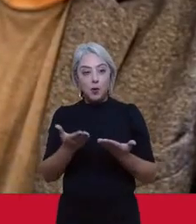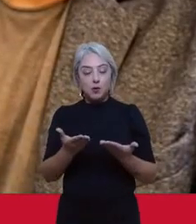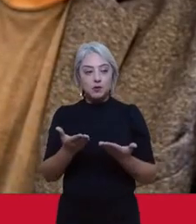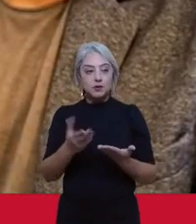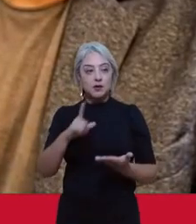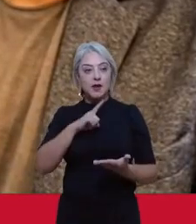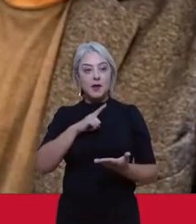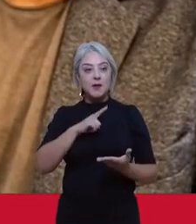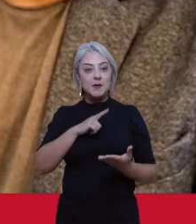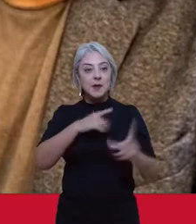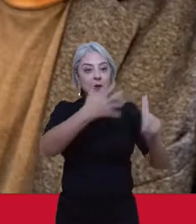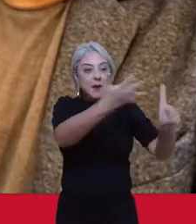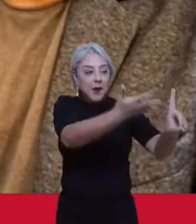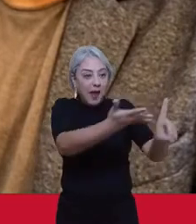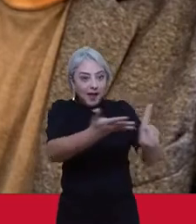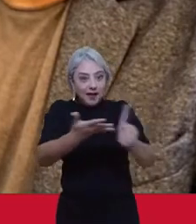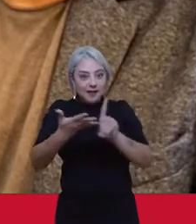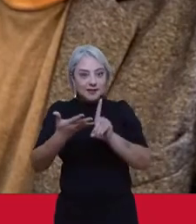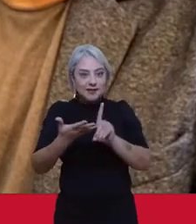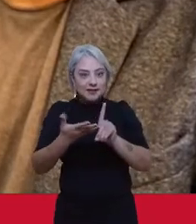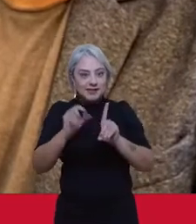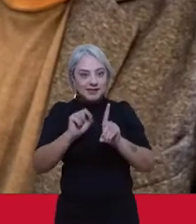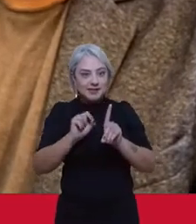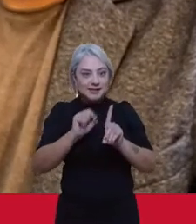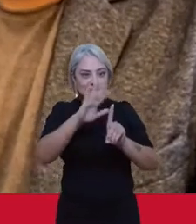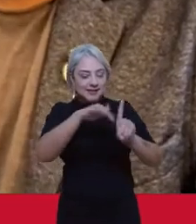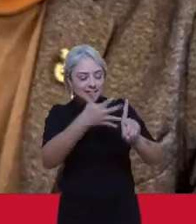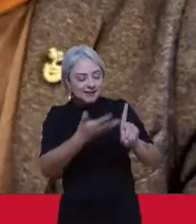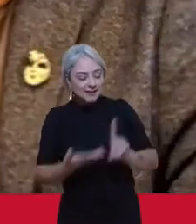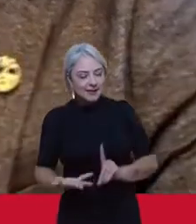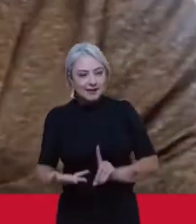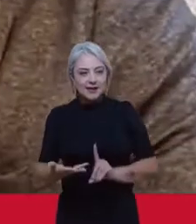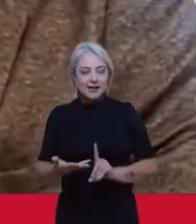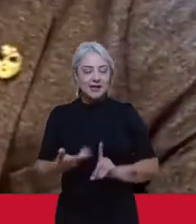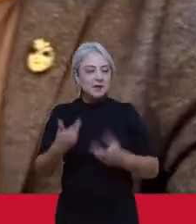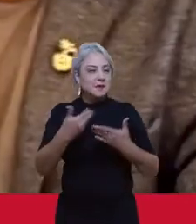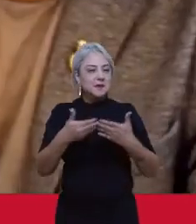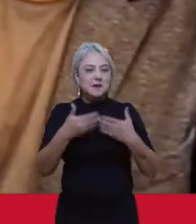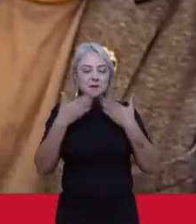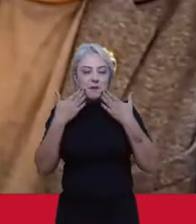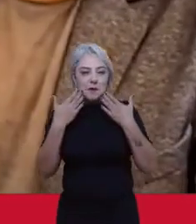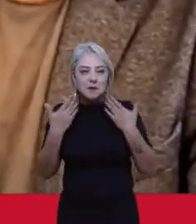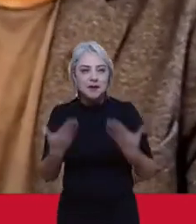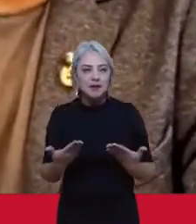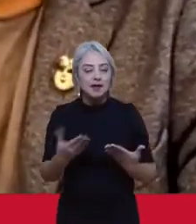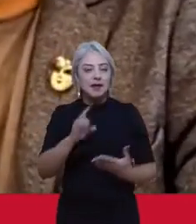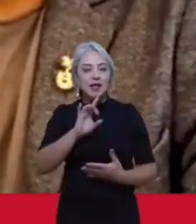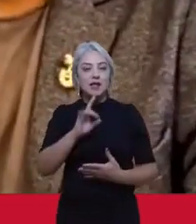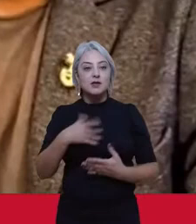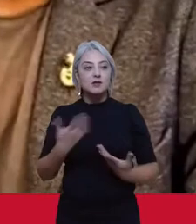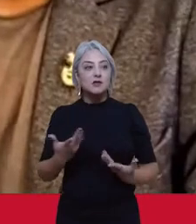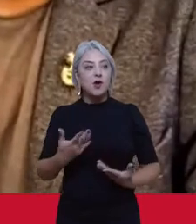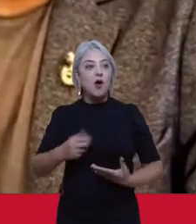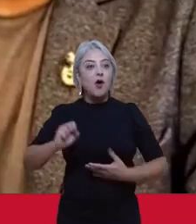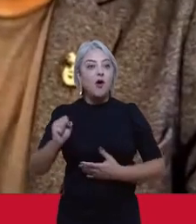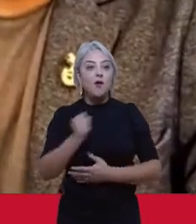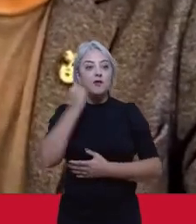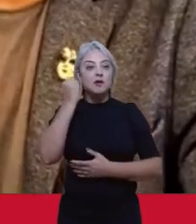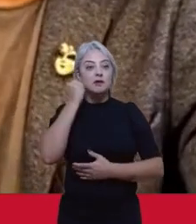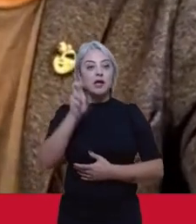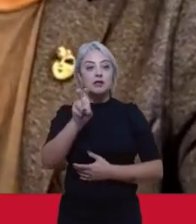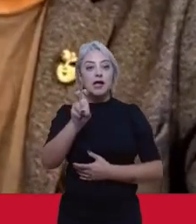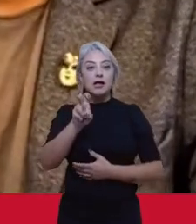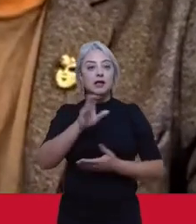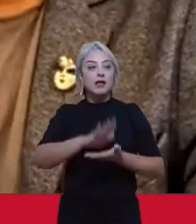essa figuraça que está com a gente aqui, dispensa apresentações. Basta dizer que ele foi vencedor da 5ª edição